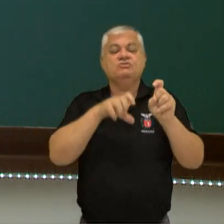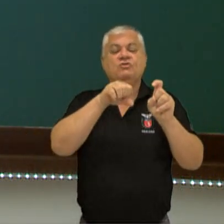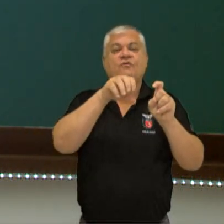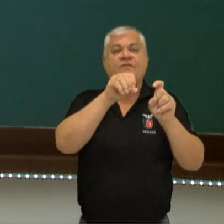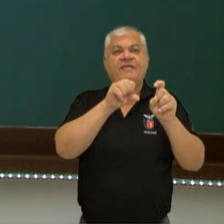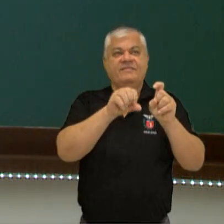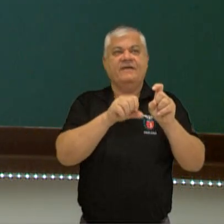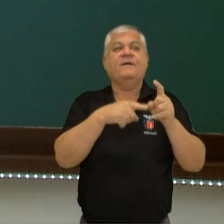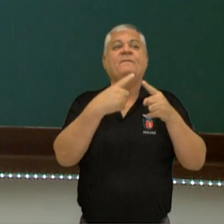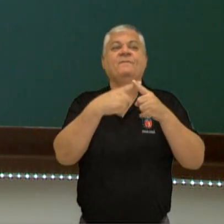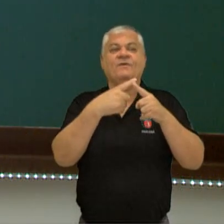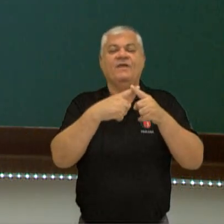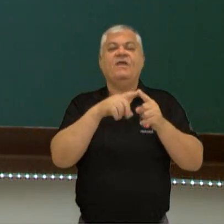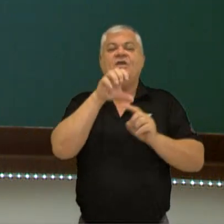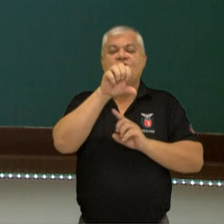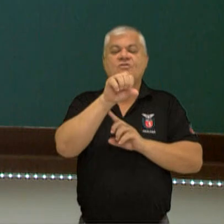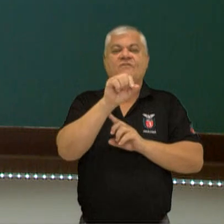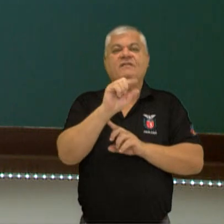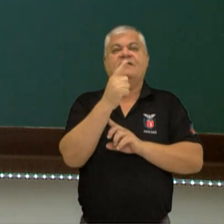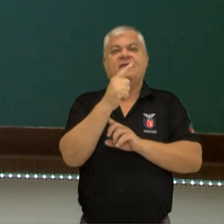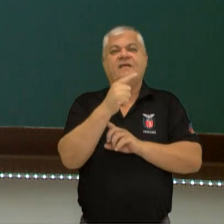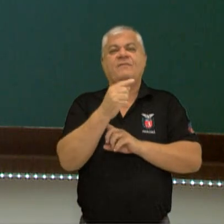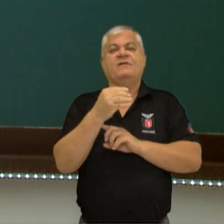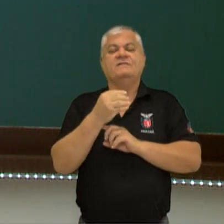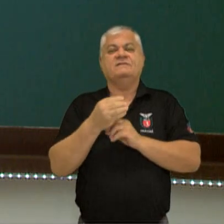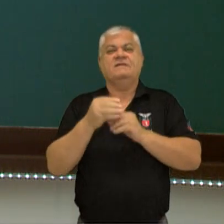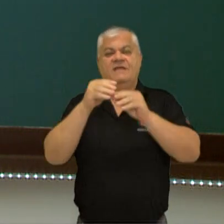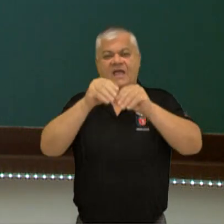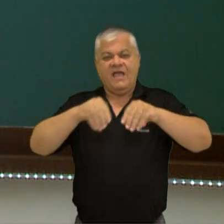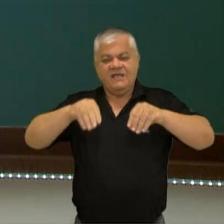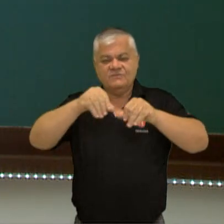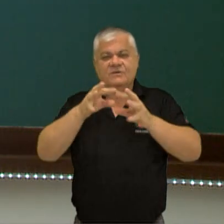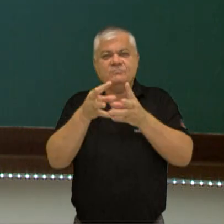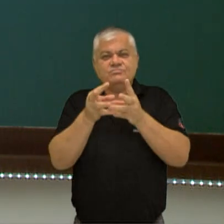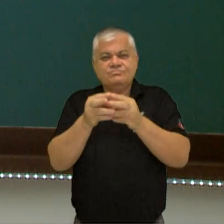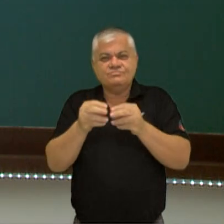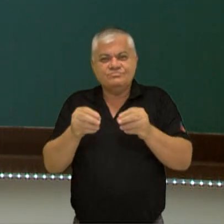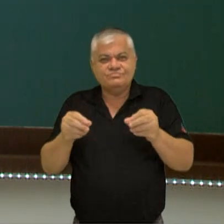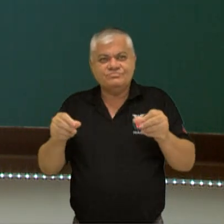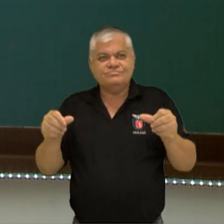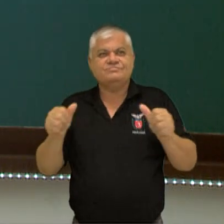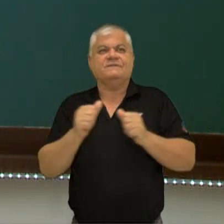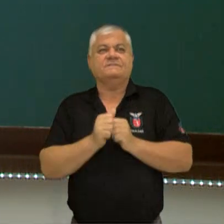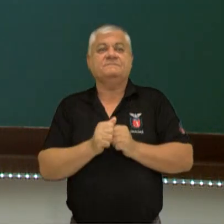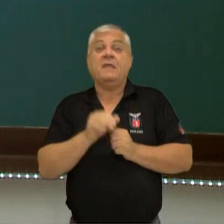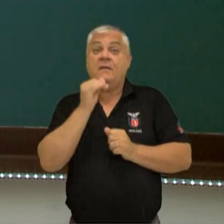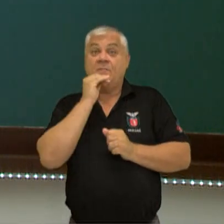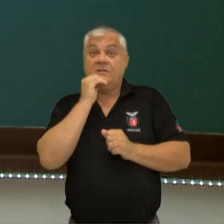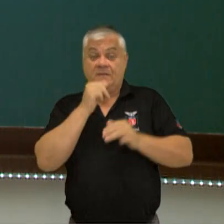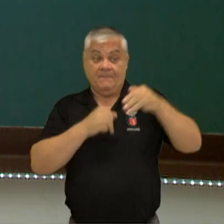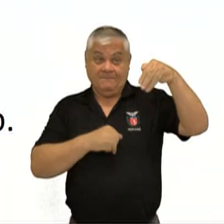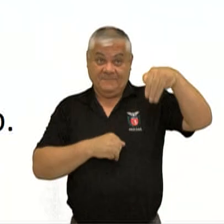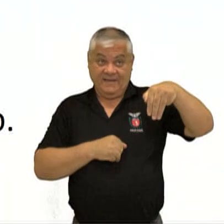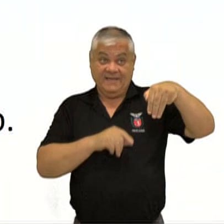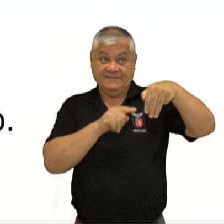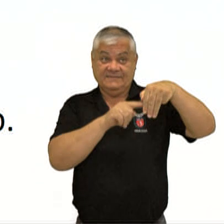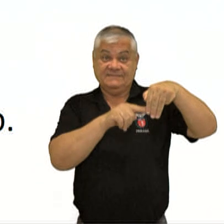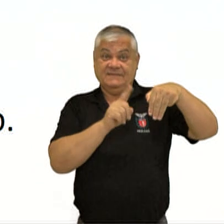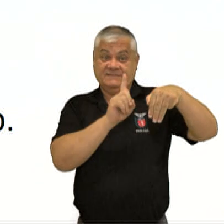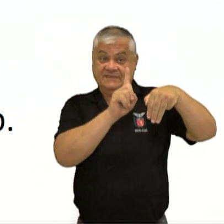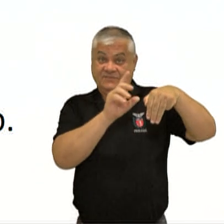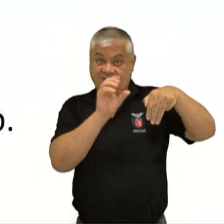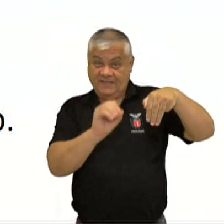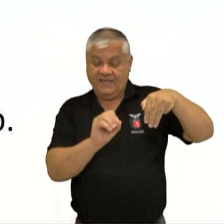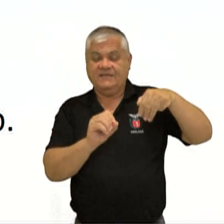seja, 90 gramas de açúcar dissolvido. Pela diferença em relação à massa do soluto inicial,